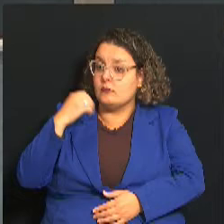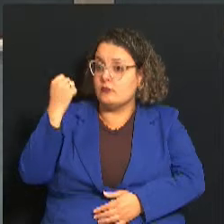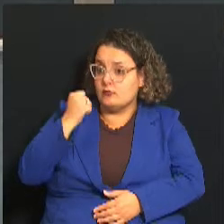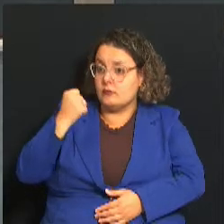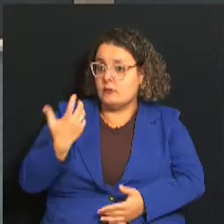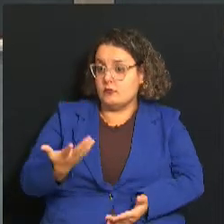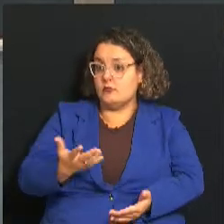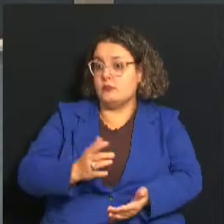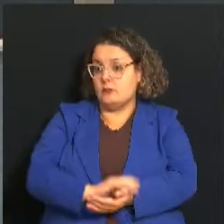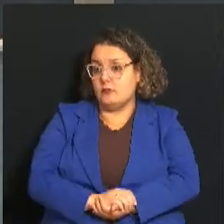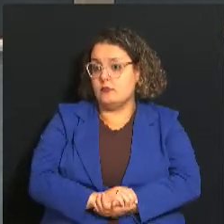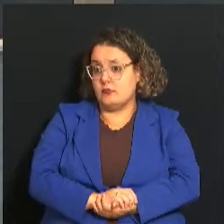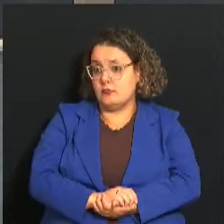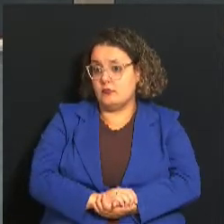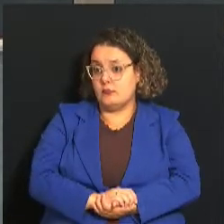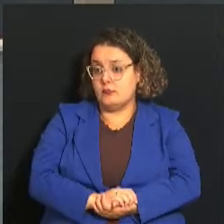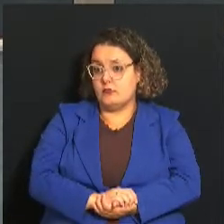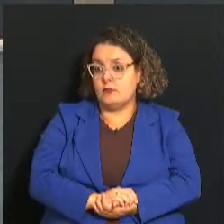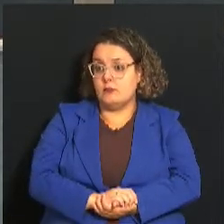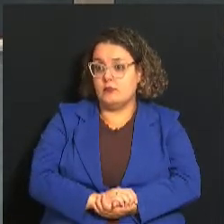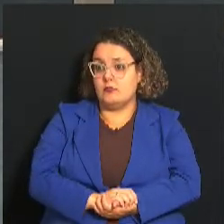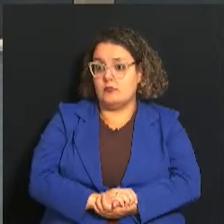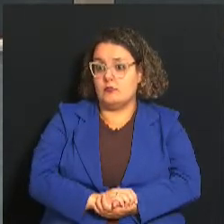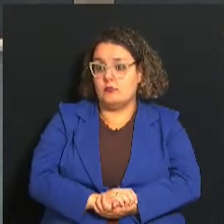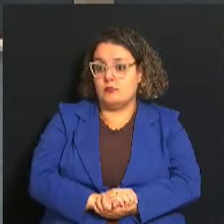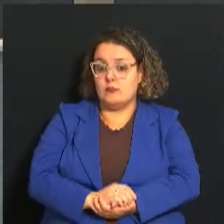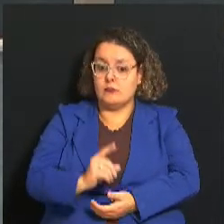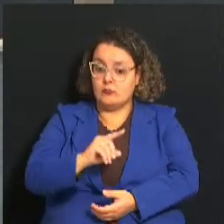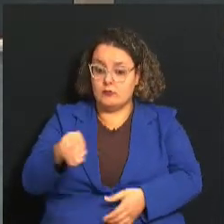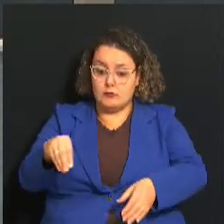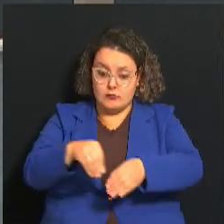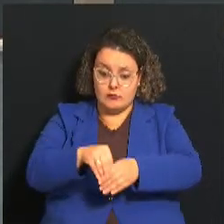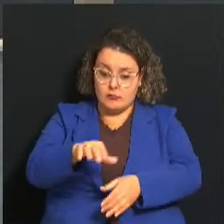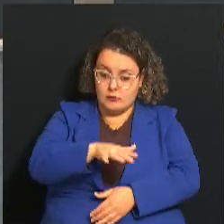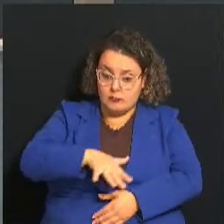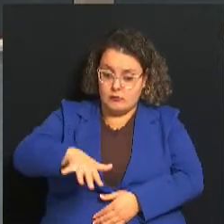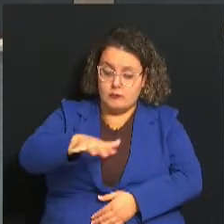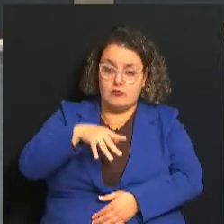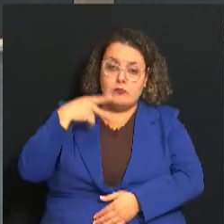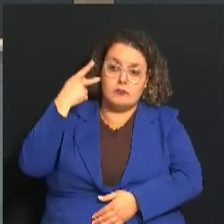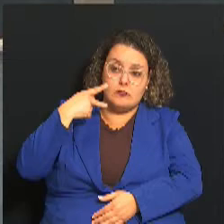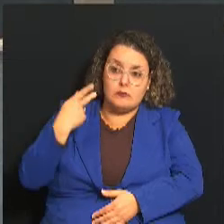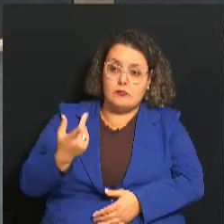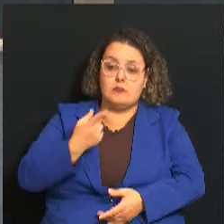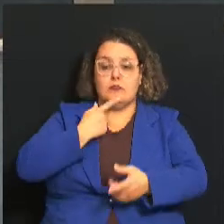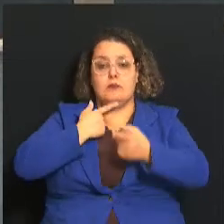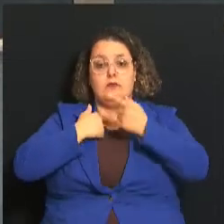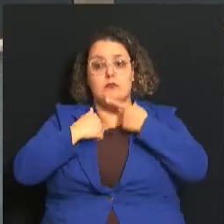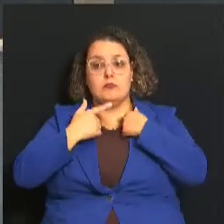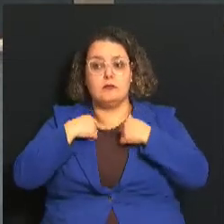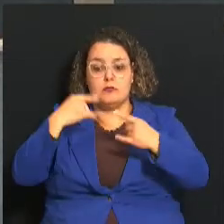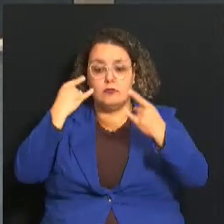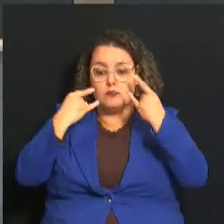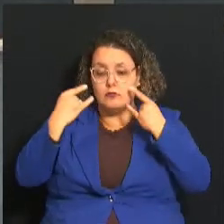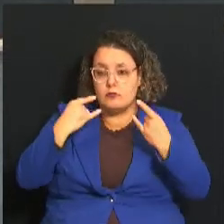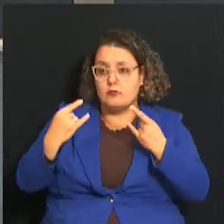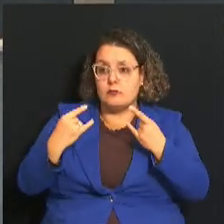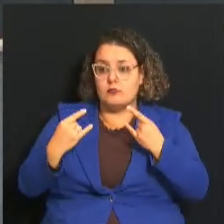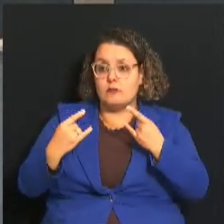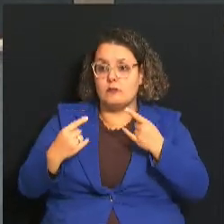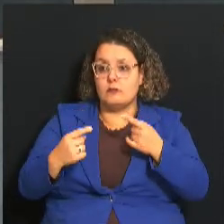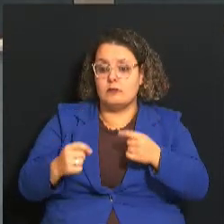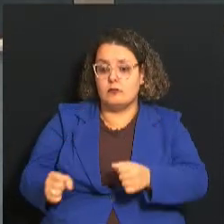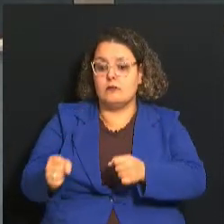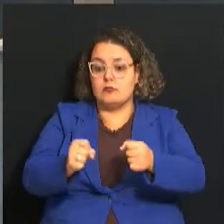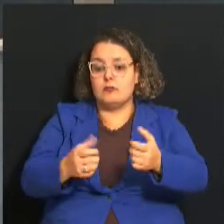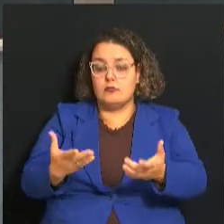tratada não dentro de uma política de necessidades ou interesses de quem está no poder,